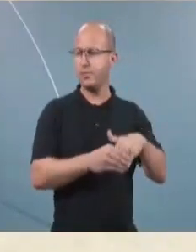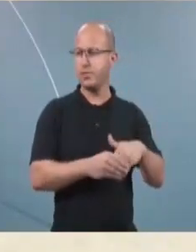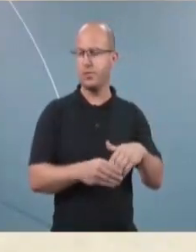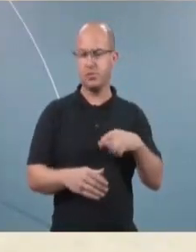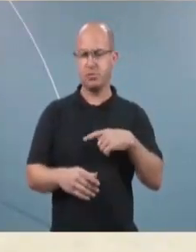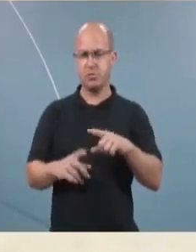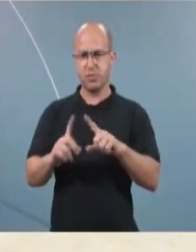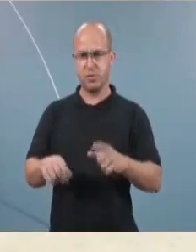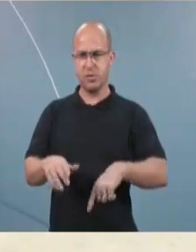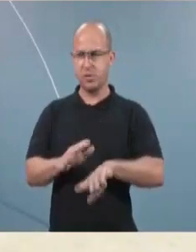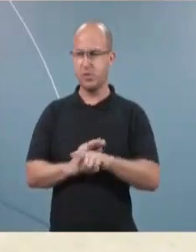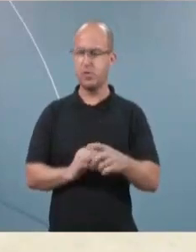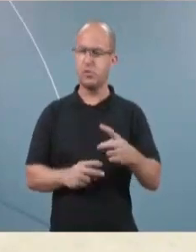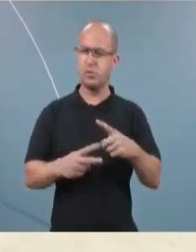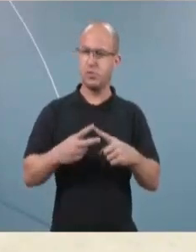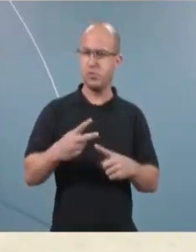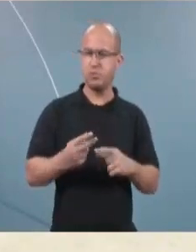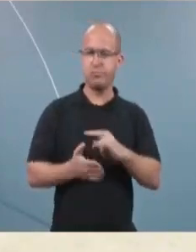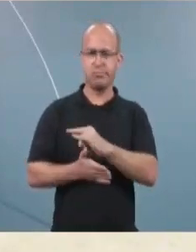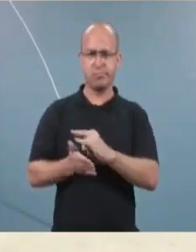leis e dois